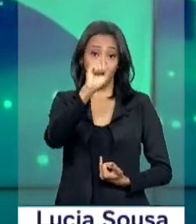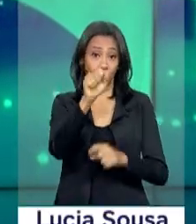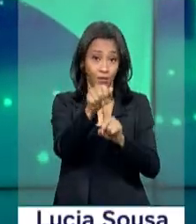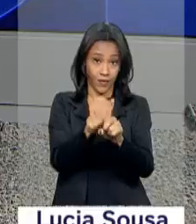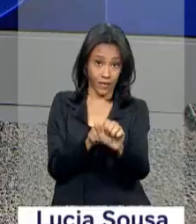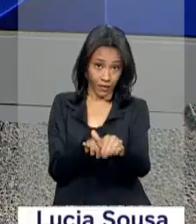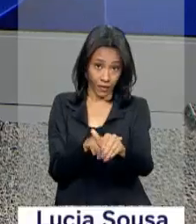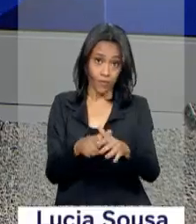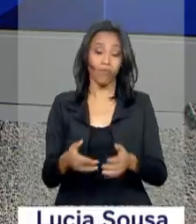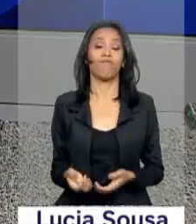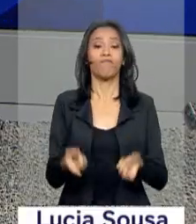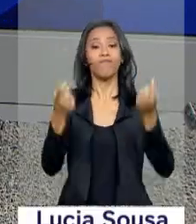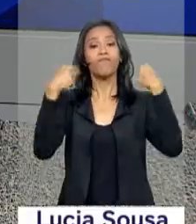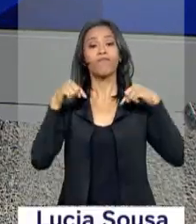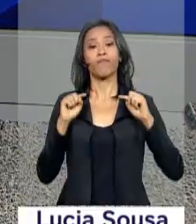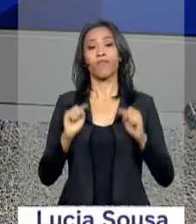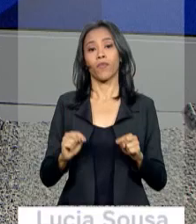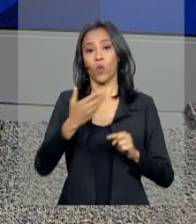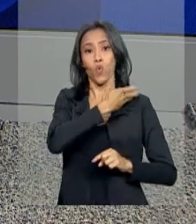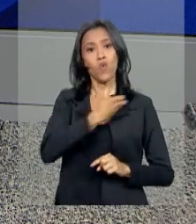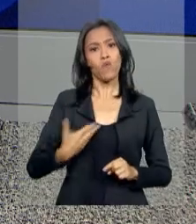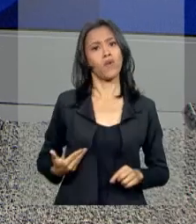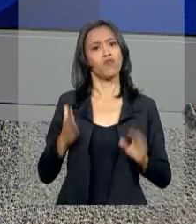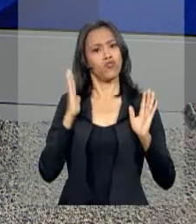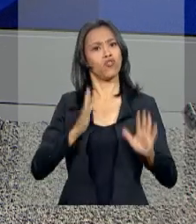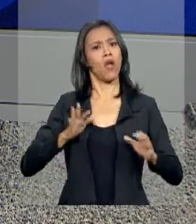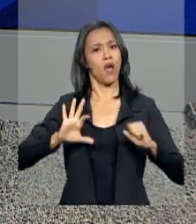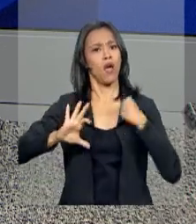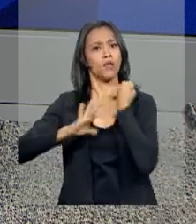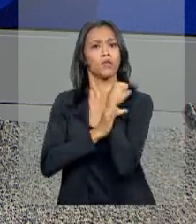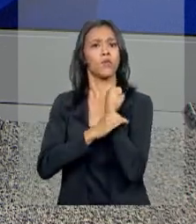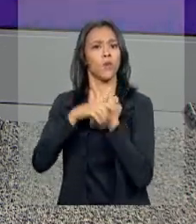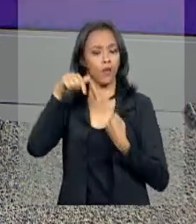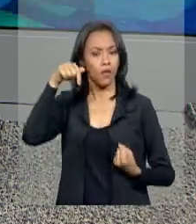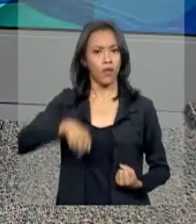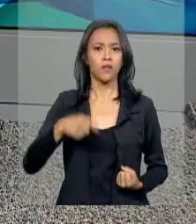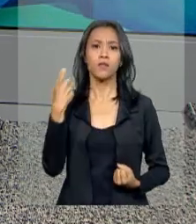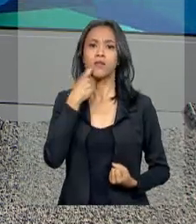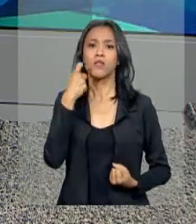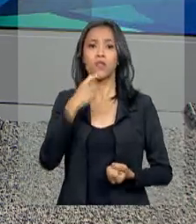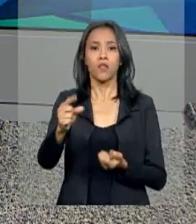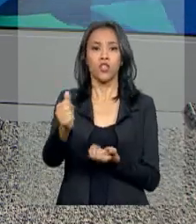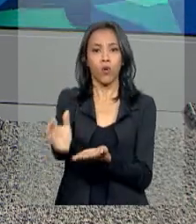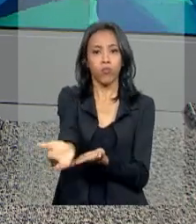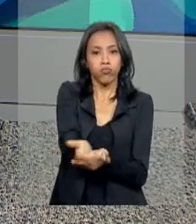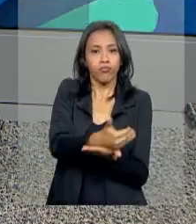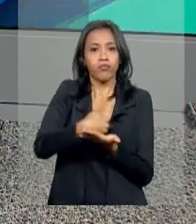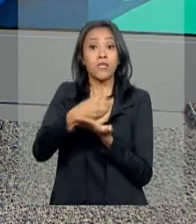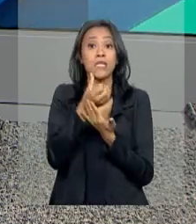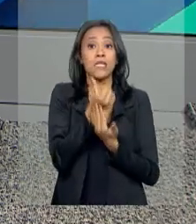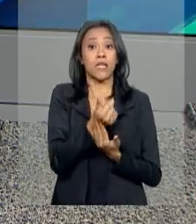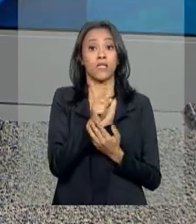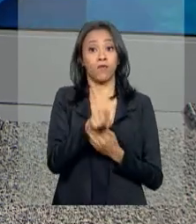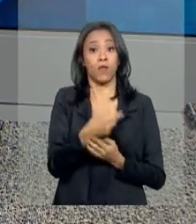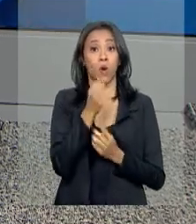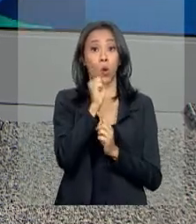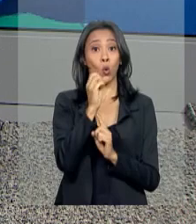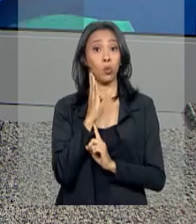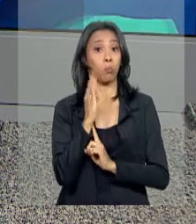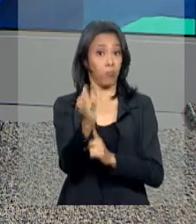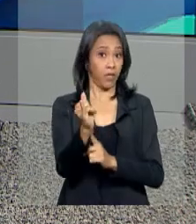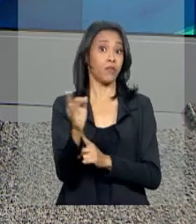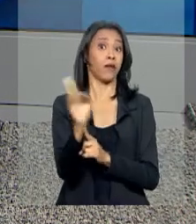setembro. O governo garantiu nesta sexta-feira a arrecadação de mais de 6,8 bilhões de reais em bônus